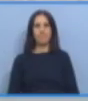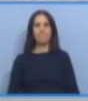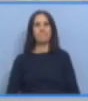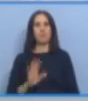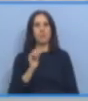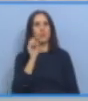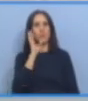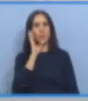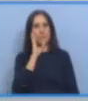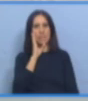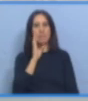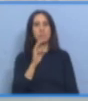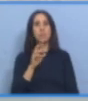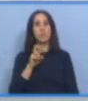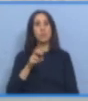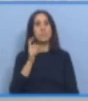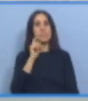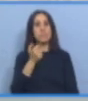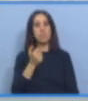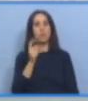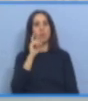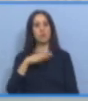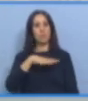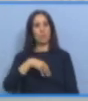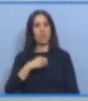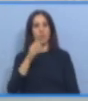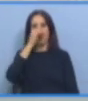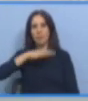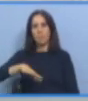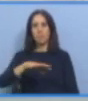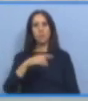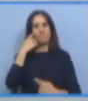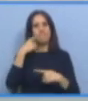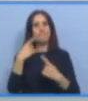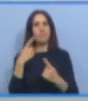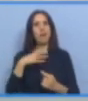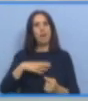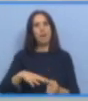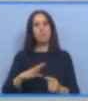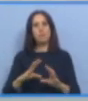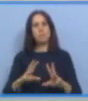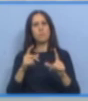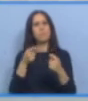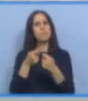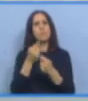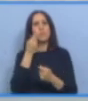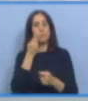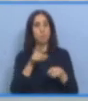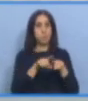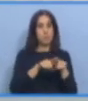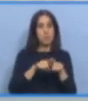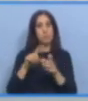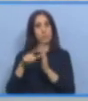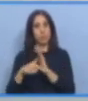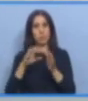Olá, muito boa tarde. 5 de junho é o Dia Mundial do Ambiente, que hoje queremos olhar na sua relação com o desenvolvimento. Políticas e